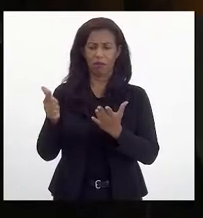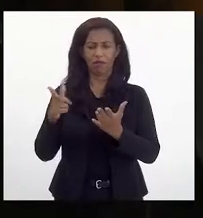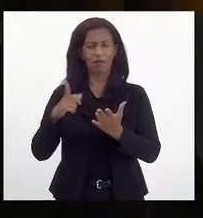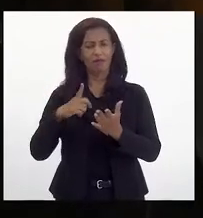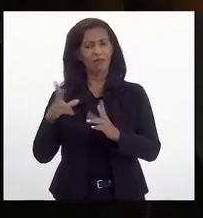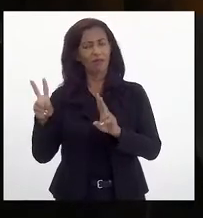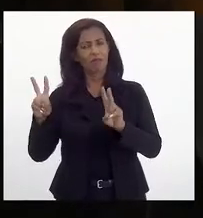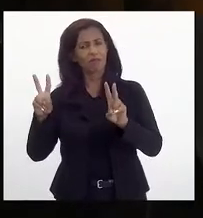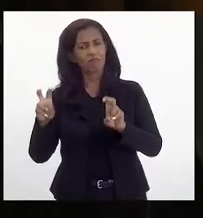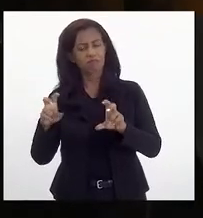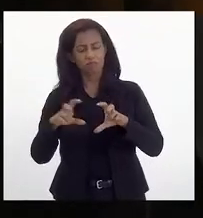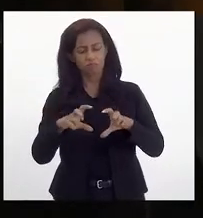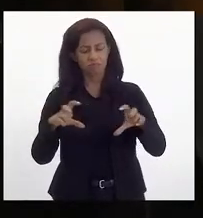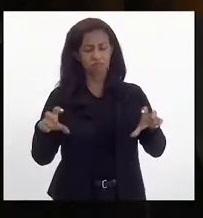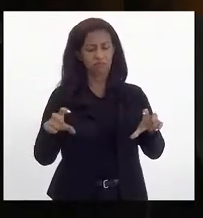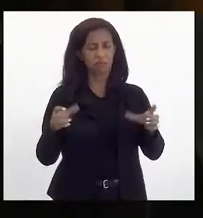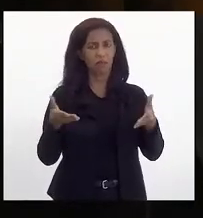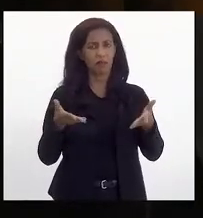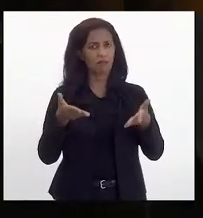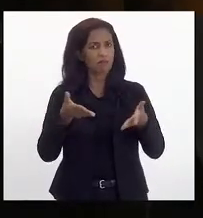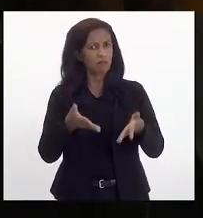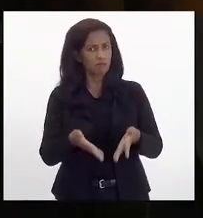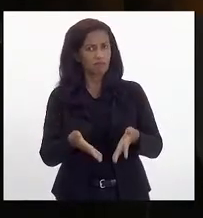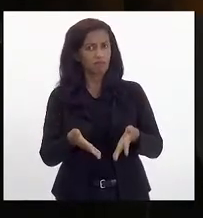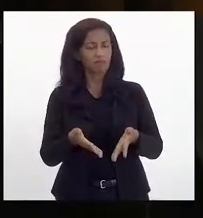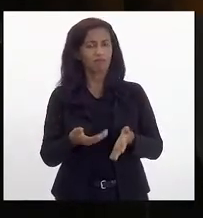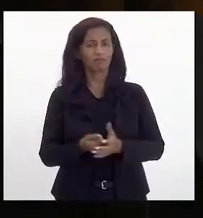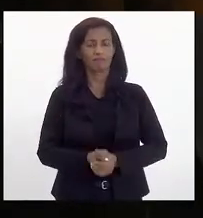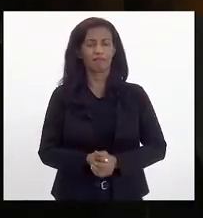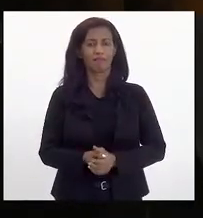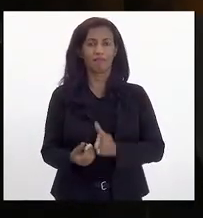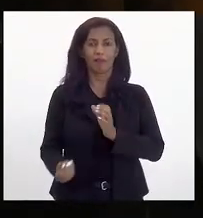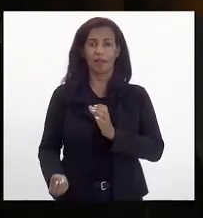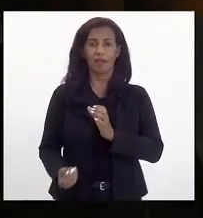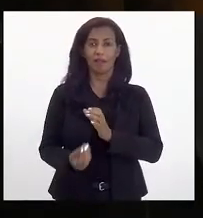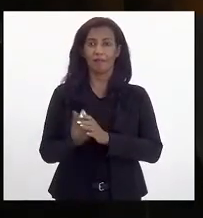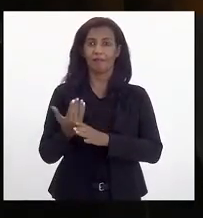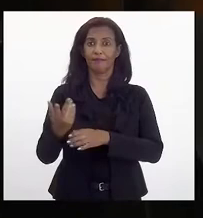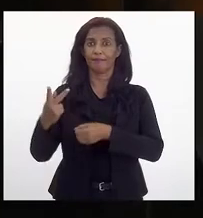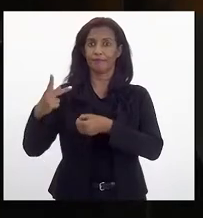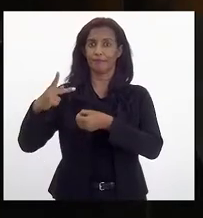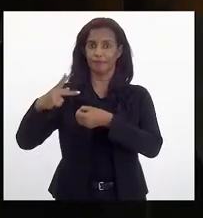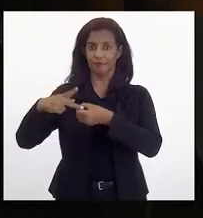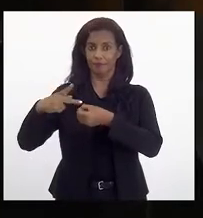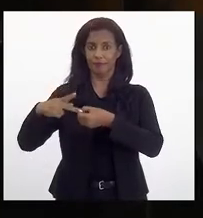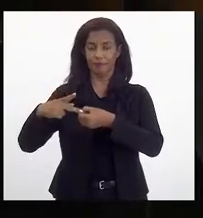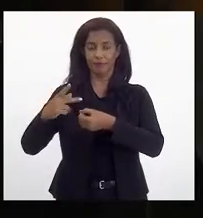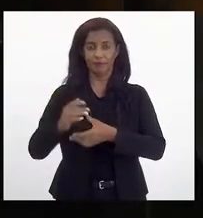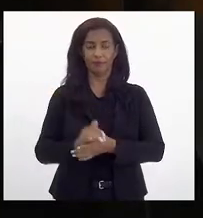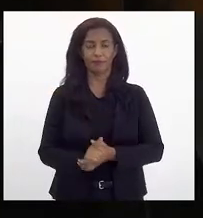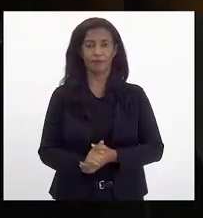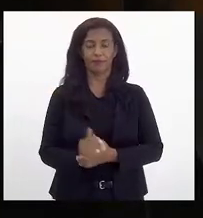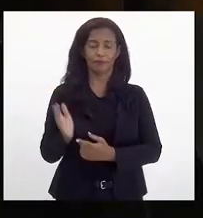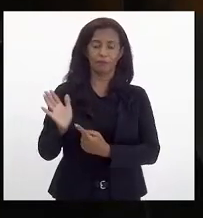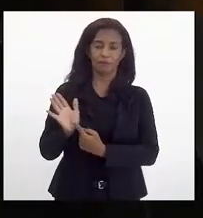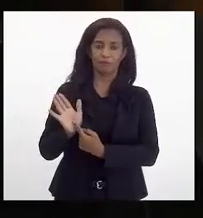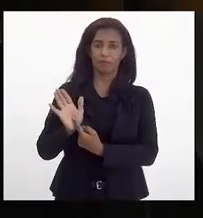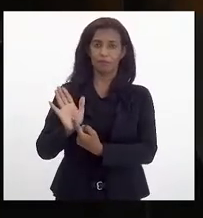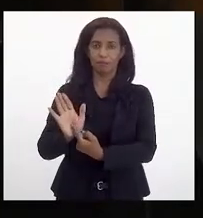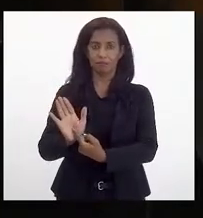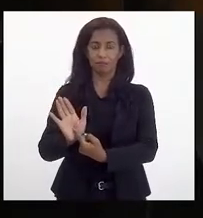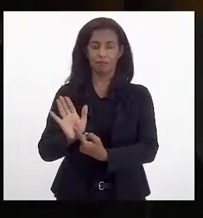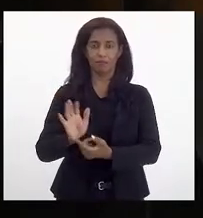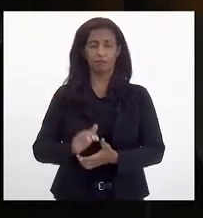matéria que evidentemente nasceu da Petrobras, que mostra